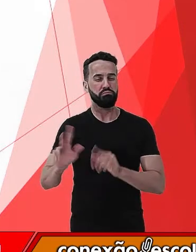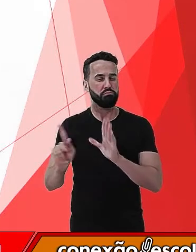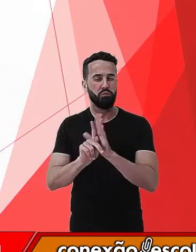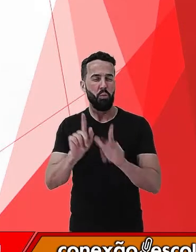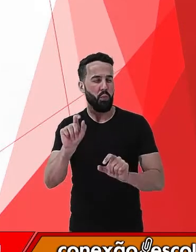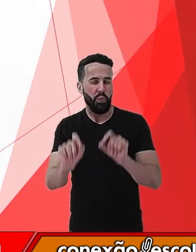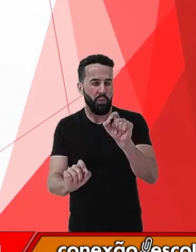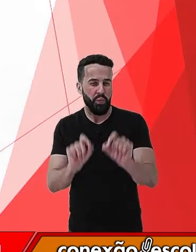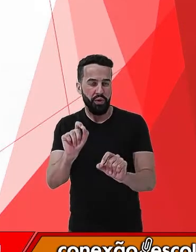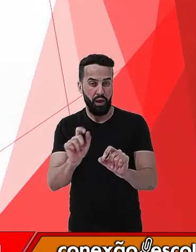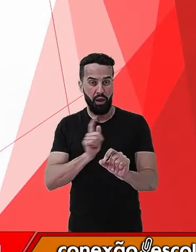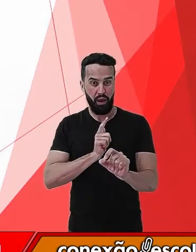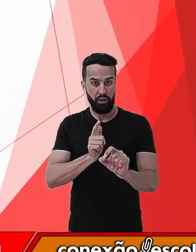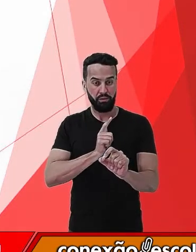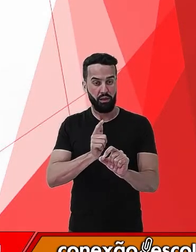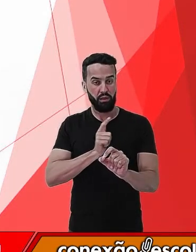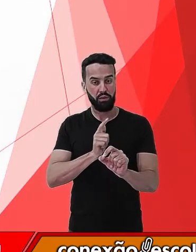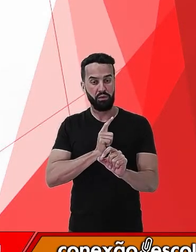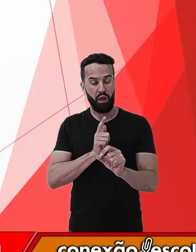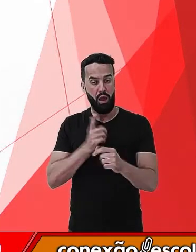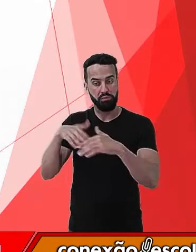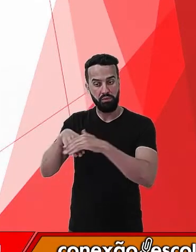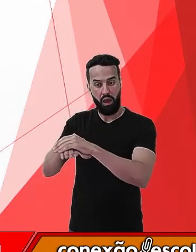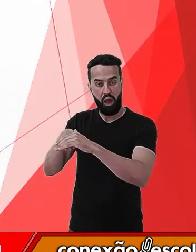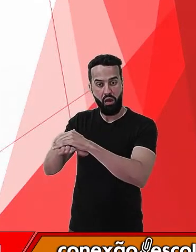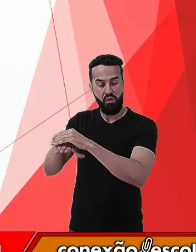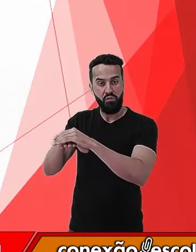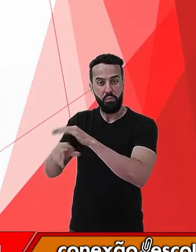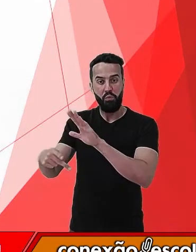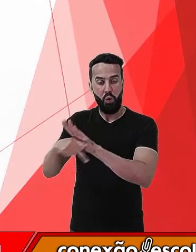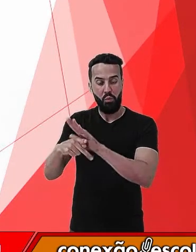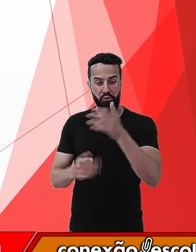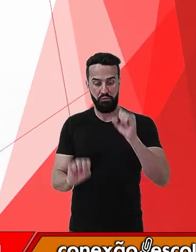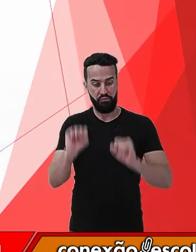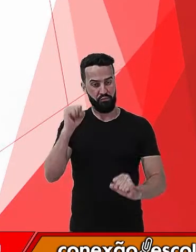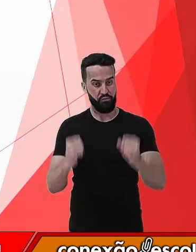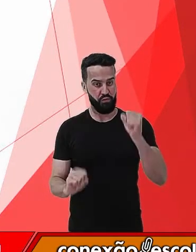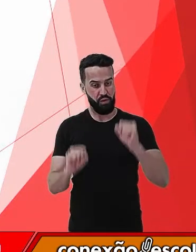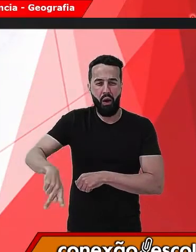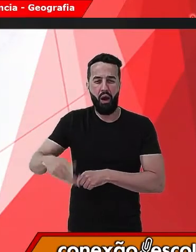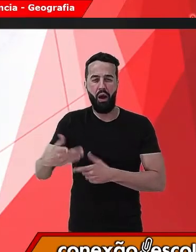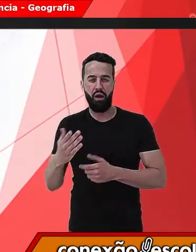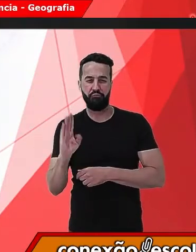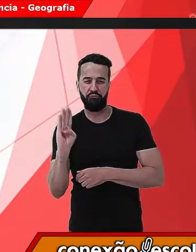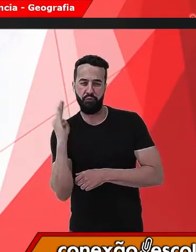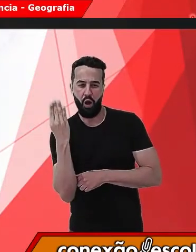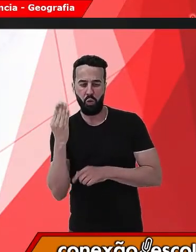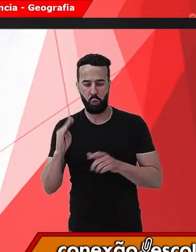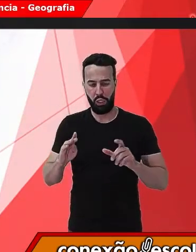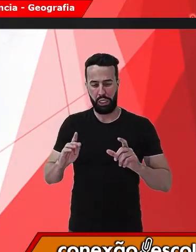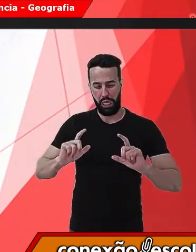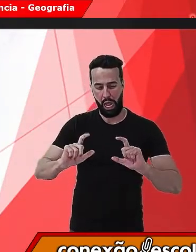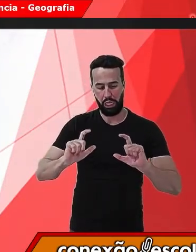como também controle social marcado pela ausência de democracia